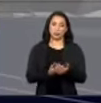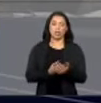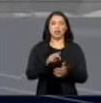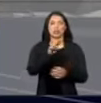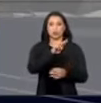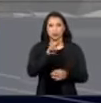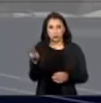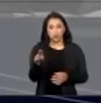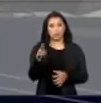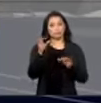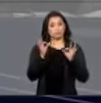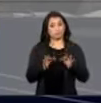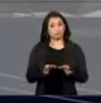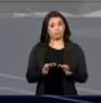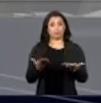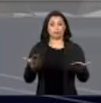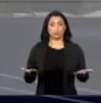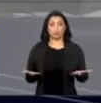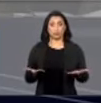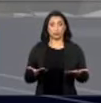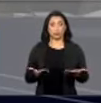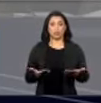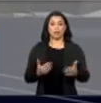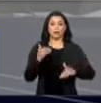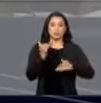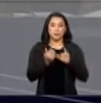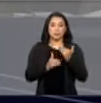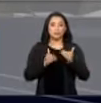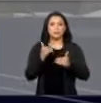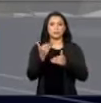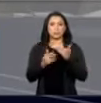sobrenome. Vencemos tempos de não